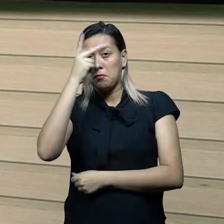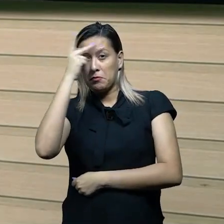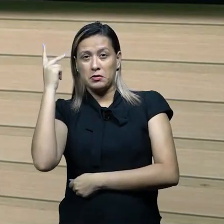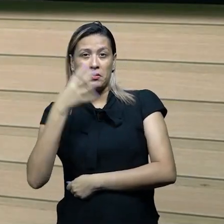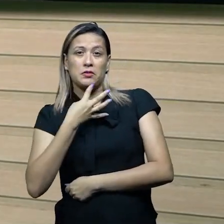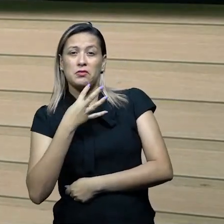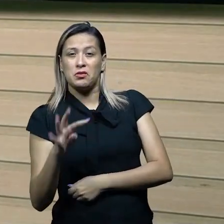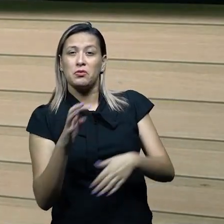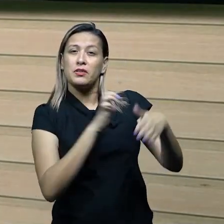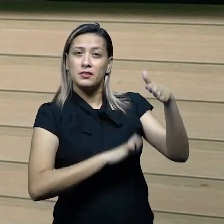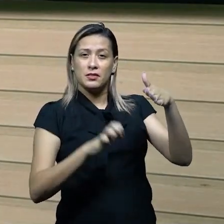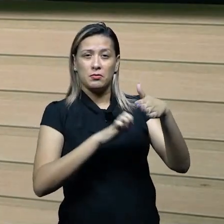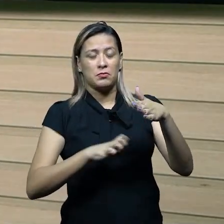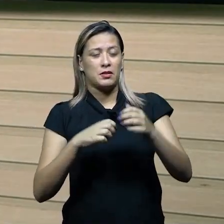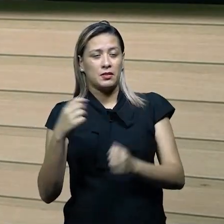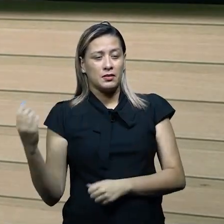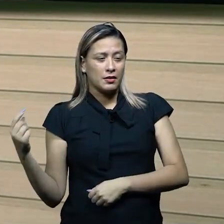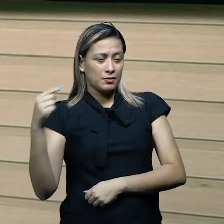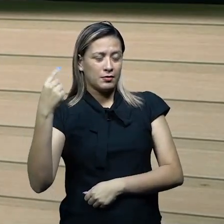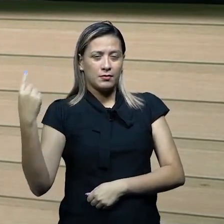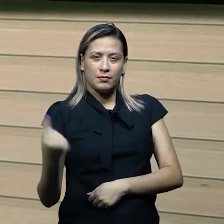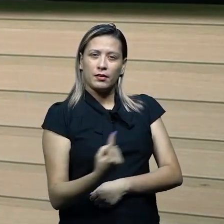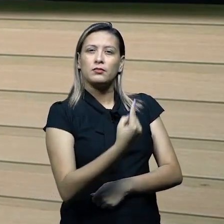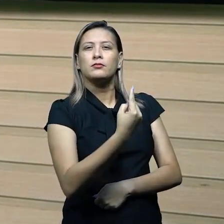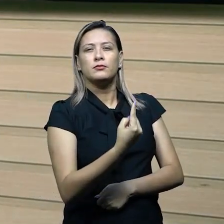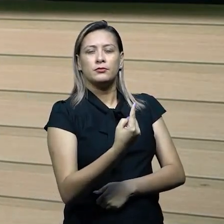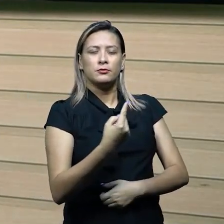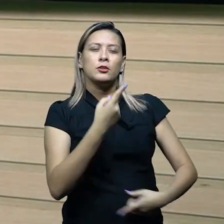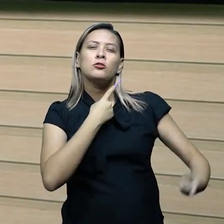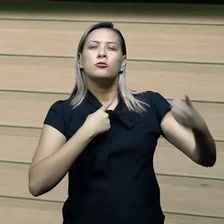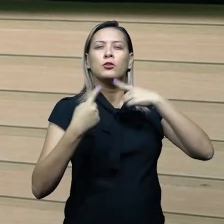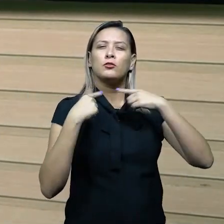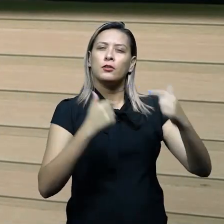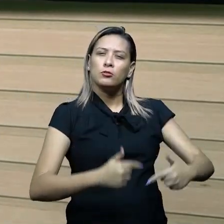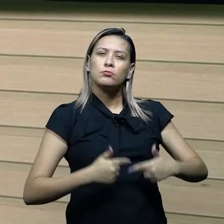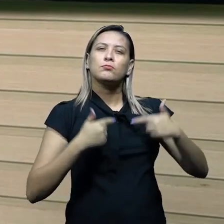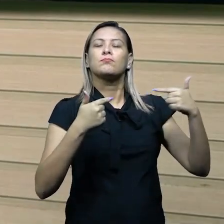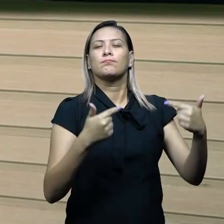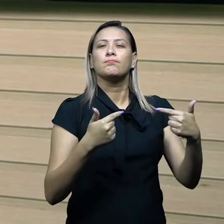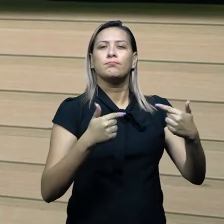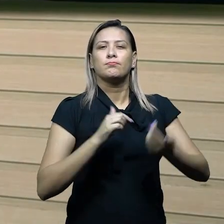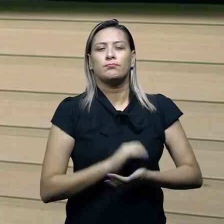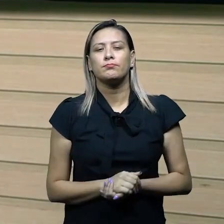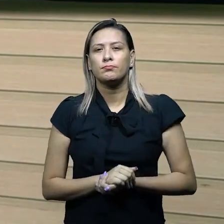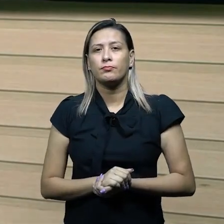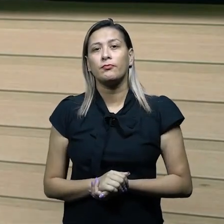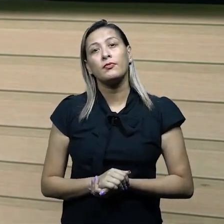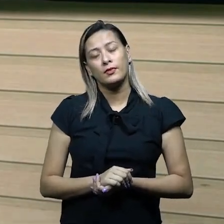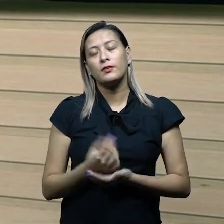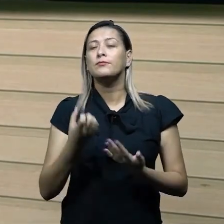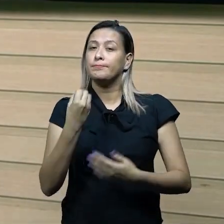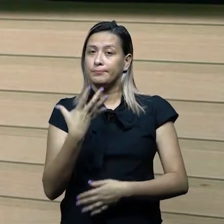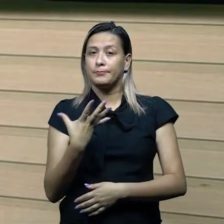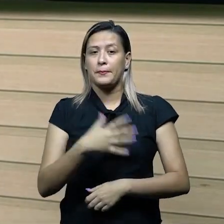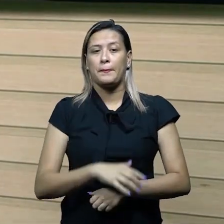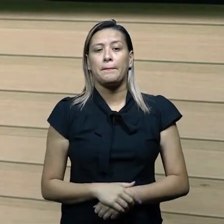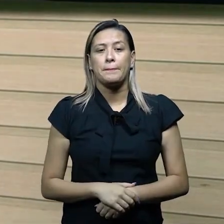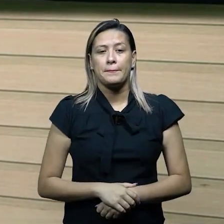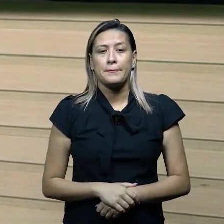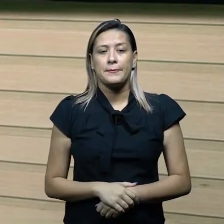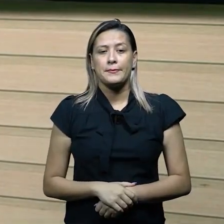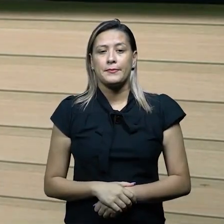contratar alguém que não conhece a minha empresa, que vai chegar com apetite, com vontade, com determinação, com garra, aquela questão do novo. Então eu tenho essa